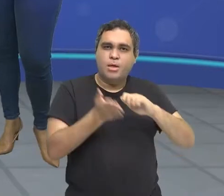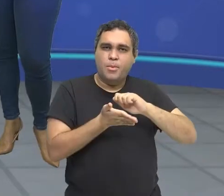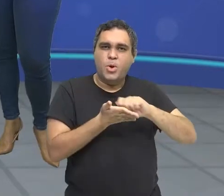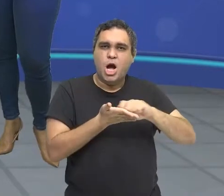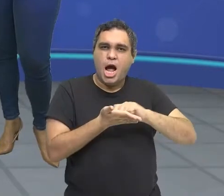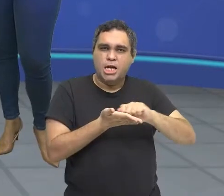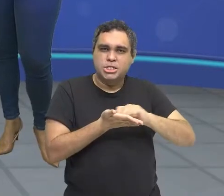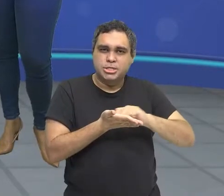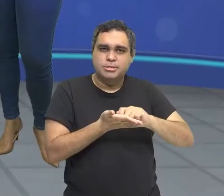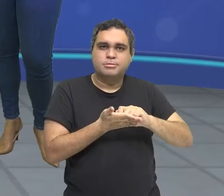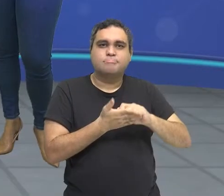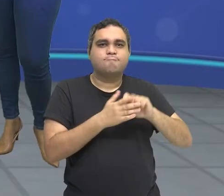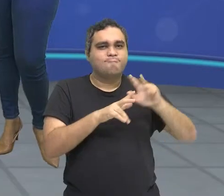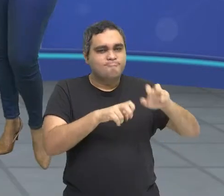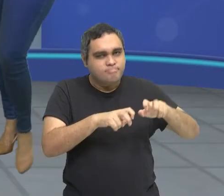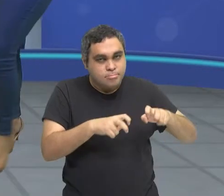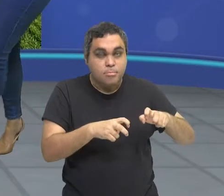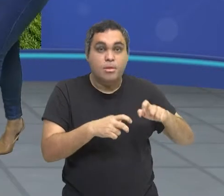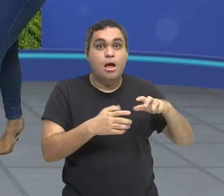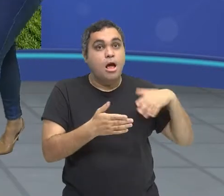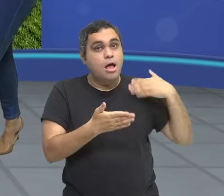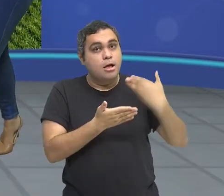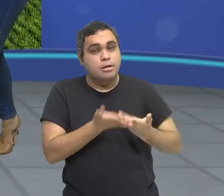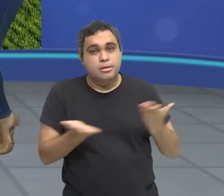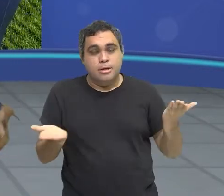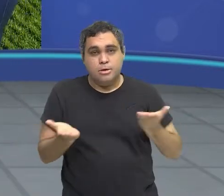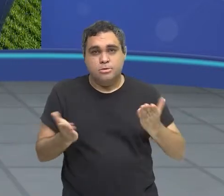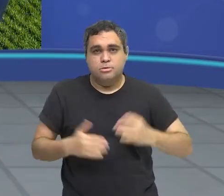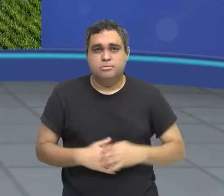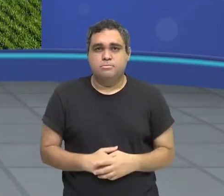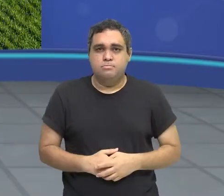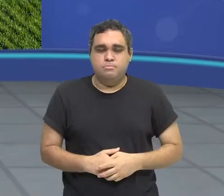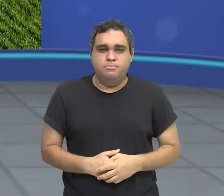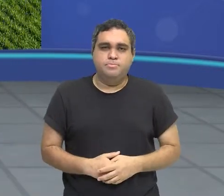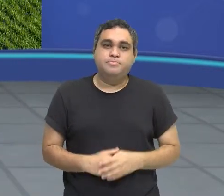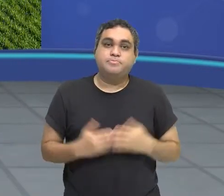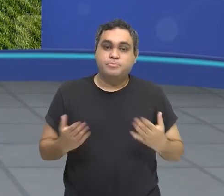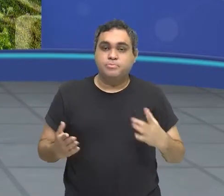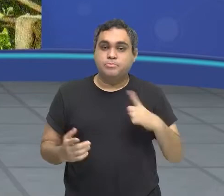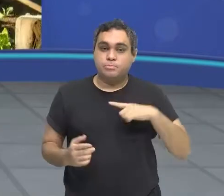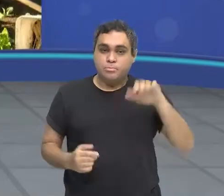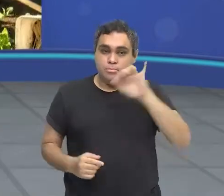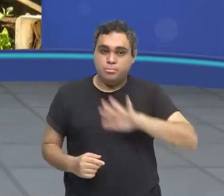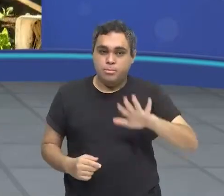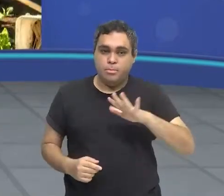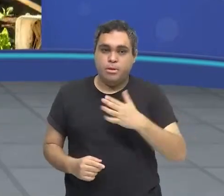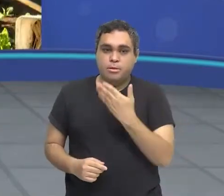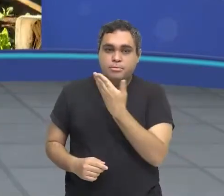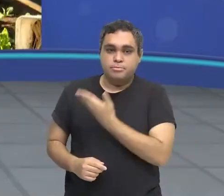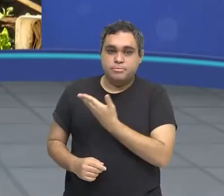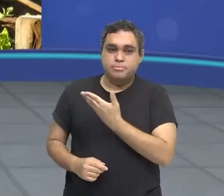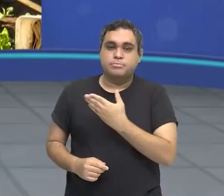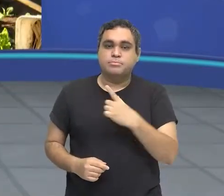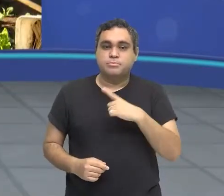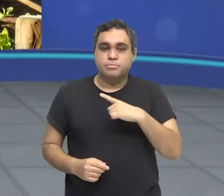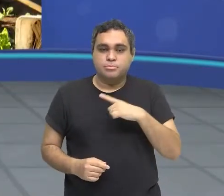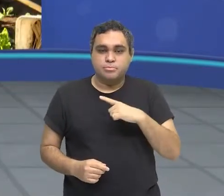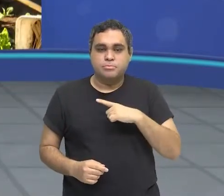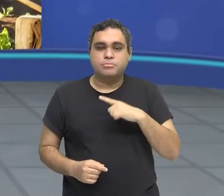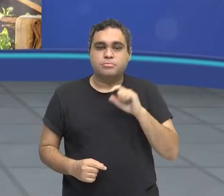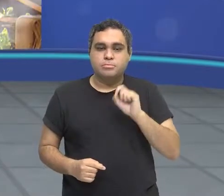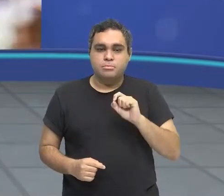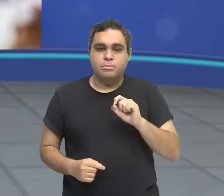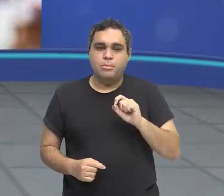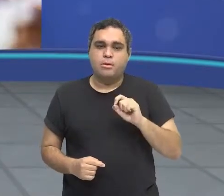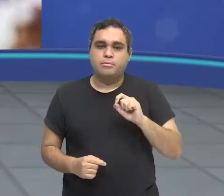nosso país. Então, a gente observa, principalmente essa área aqui em que está ligado à agricultura, o